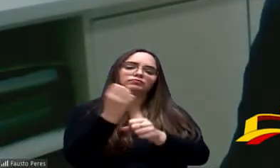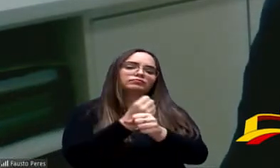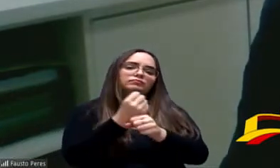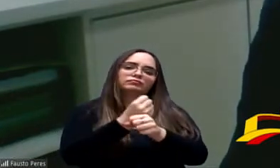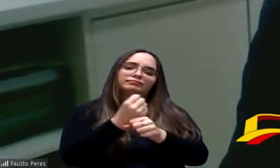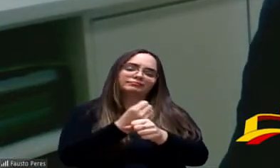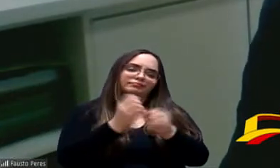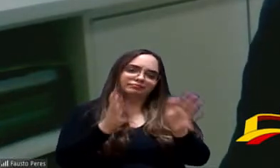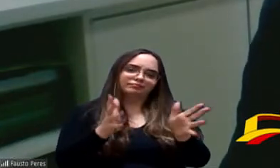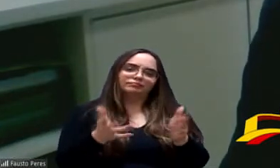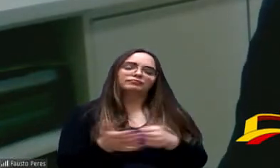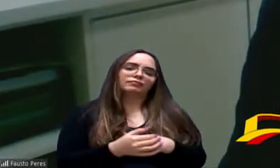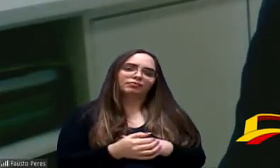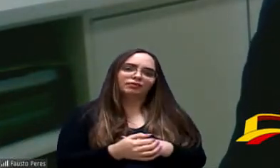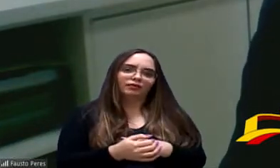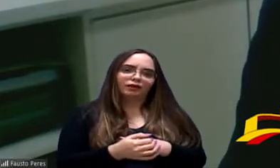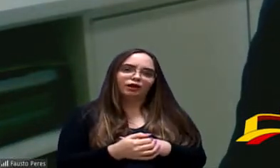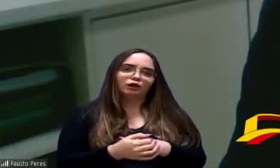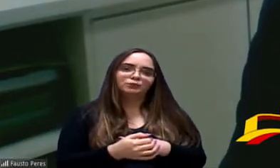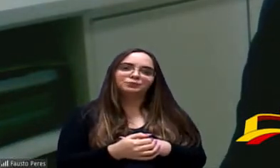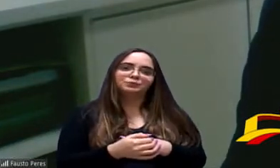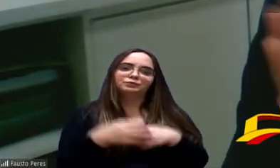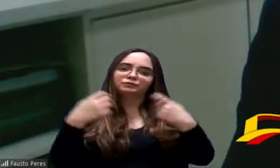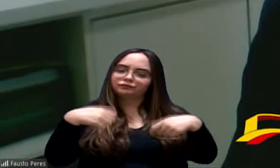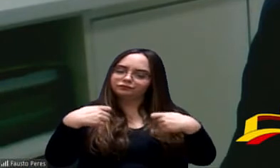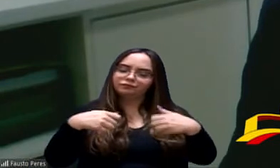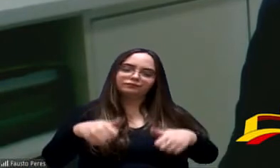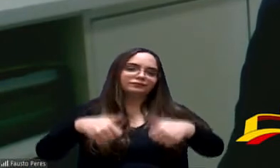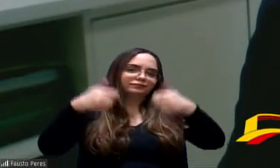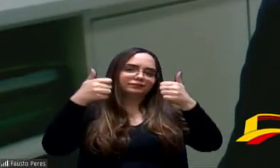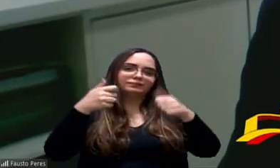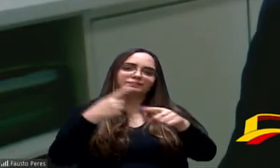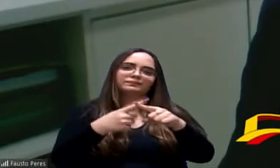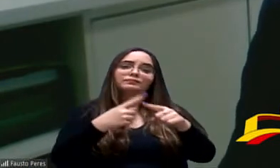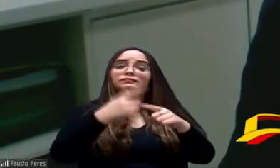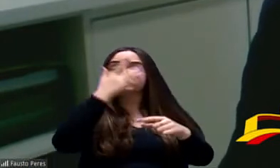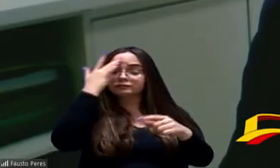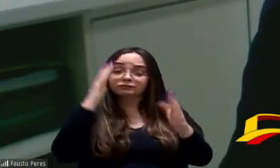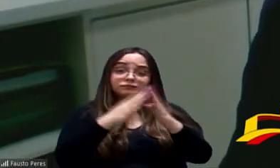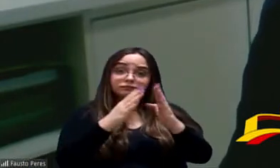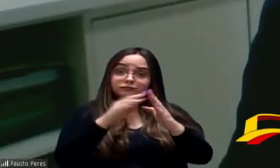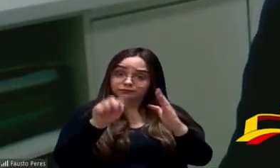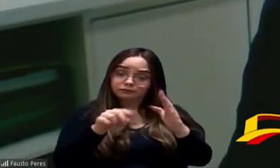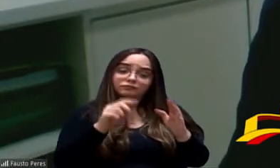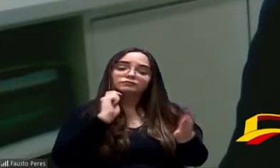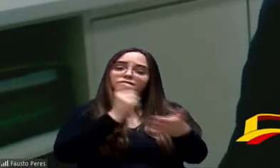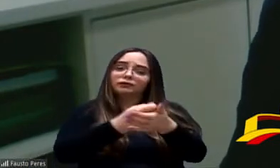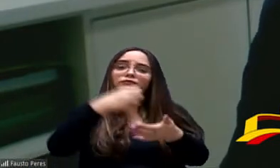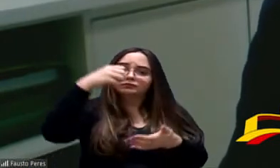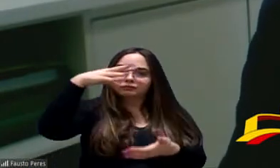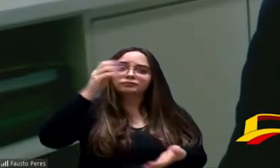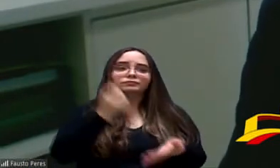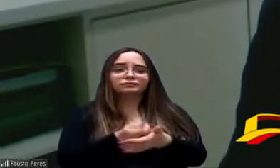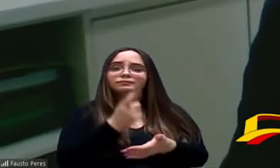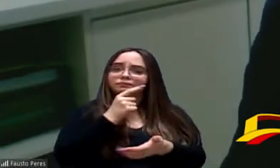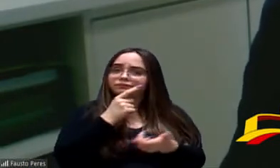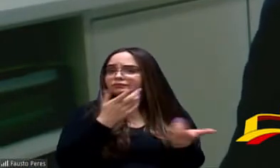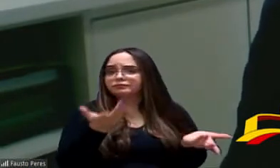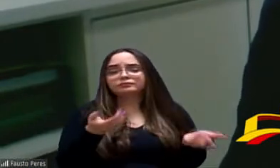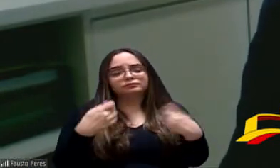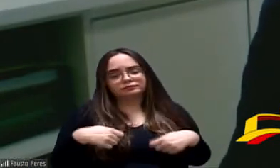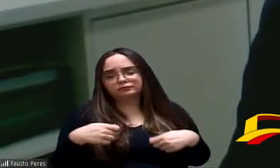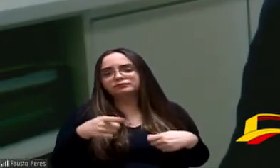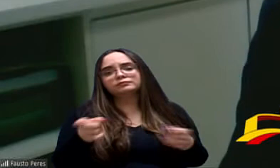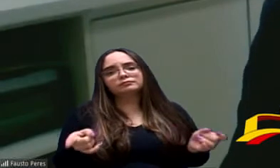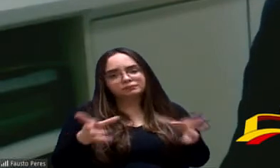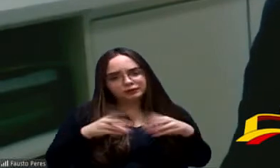precisa receber uma melhoria, porque afinal de contas, quem está por lá também paga os seus impostos, né, Vitão? Então merece